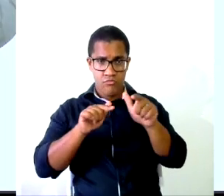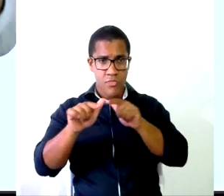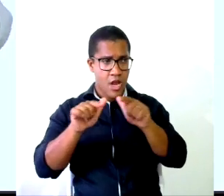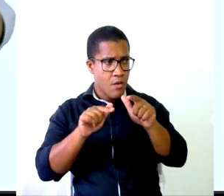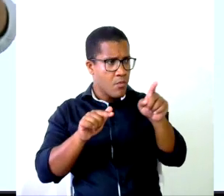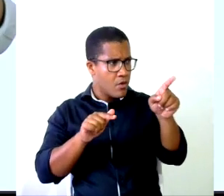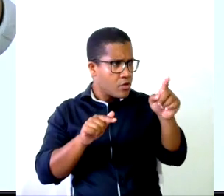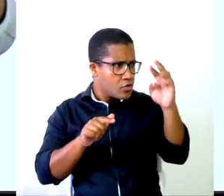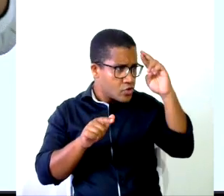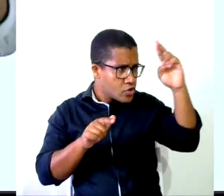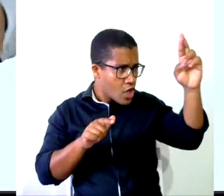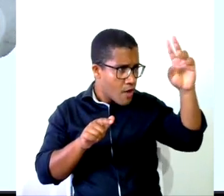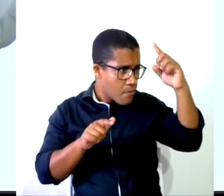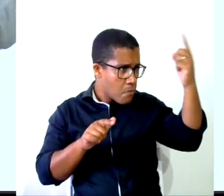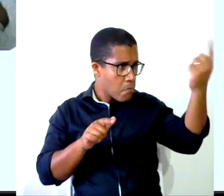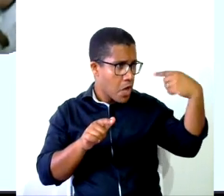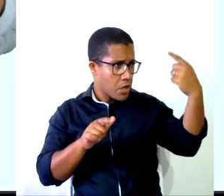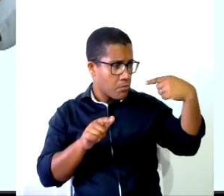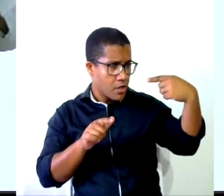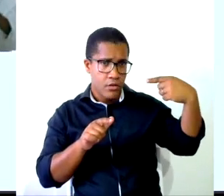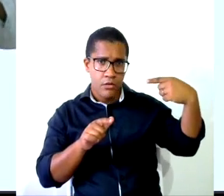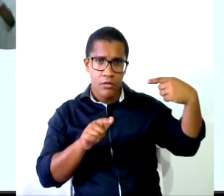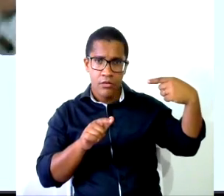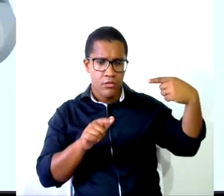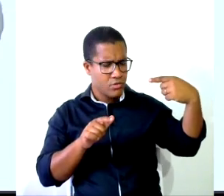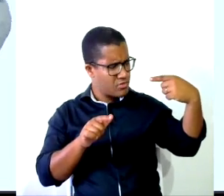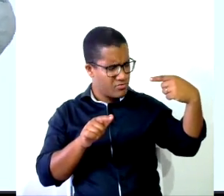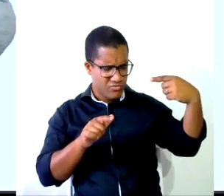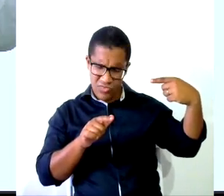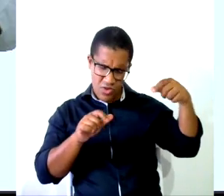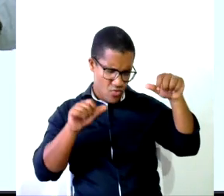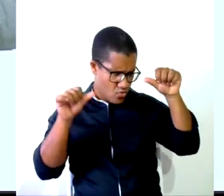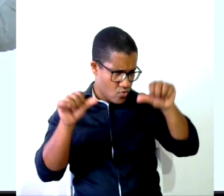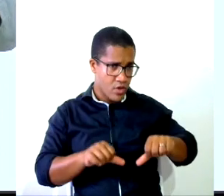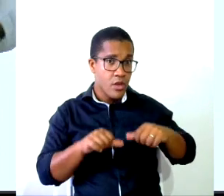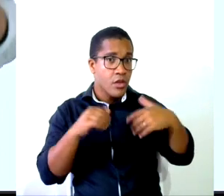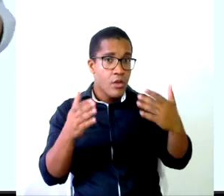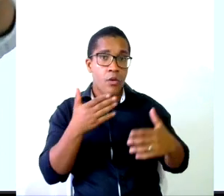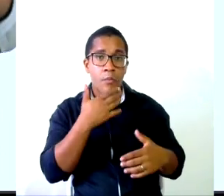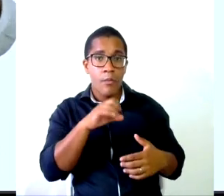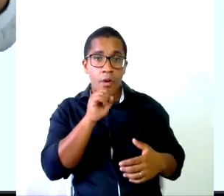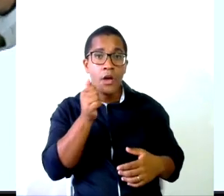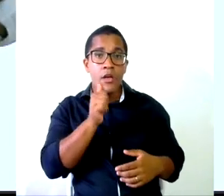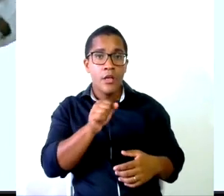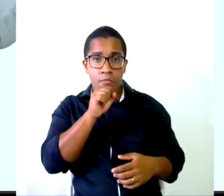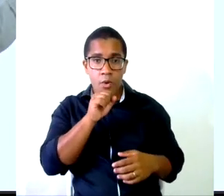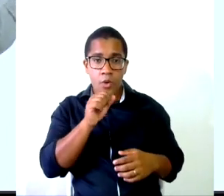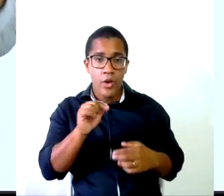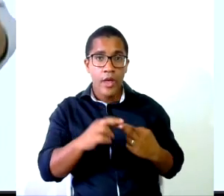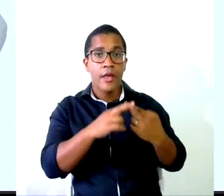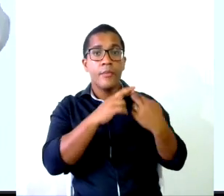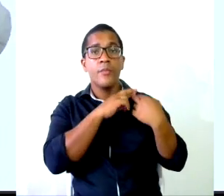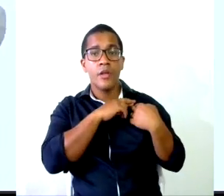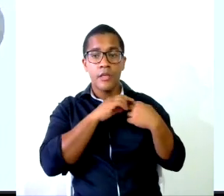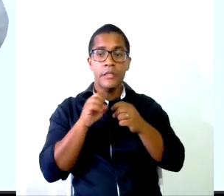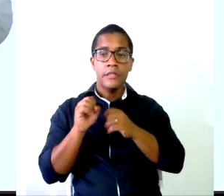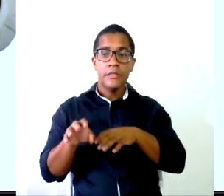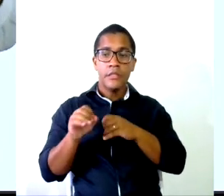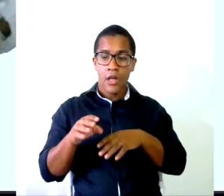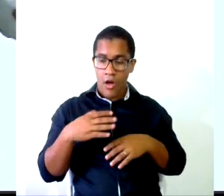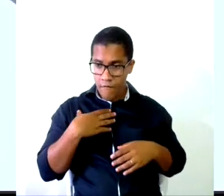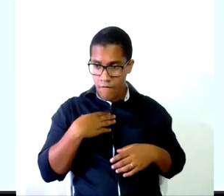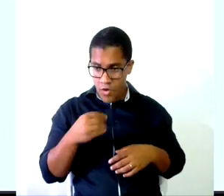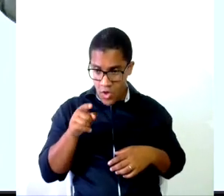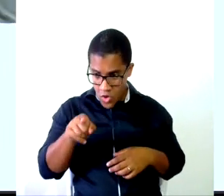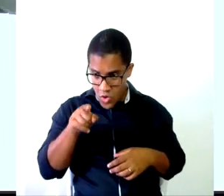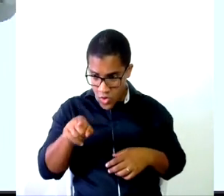trabalhar para outro. Então, os pais eram obrigados a ensinar um ofício aos seus filhos para